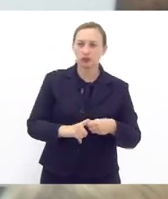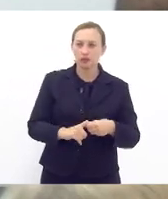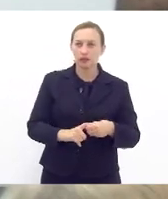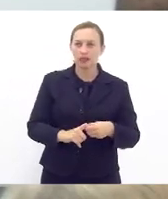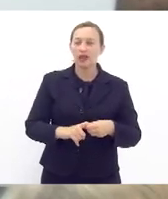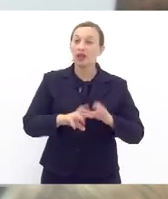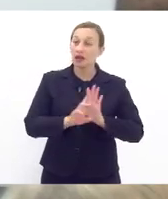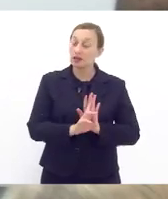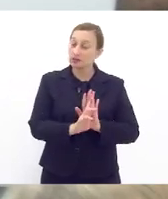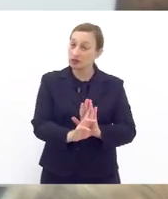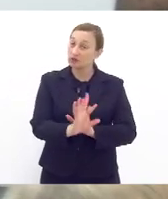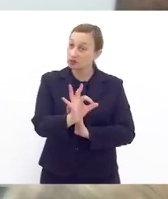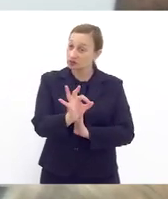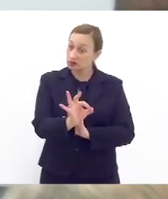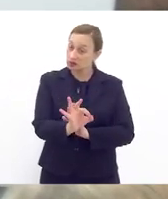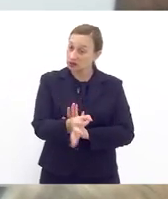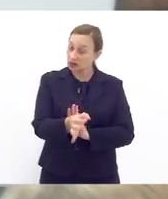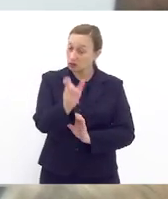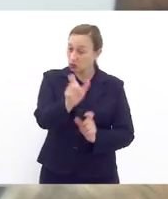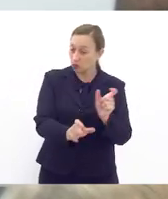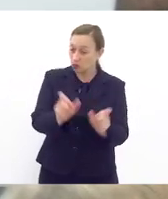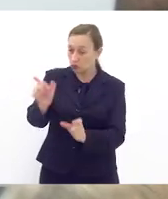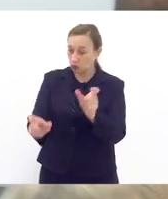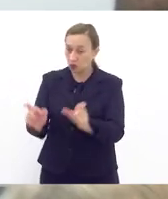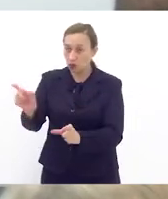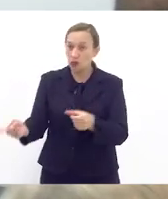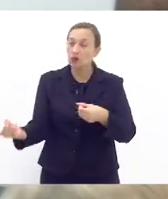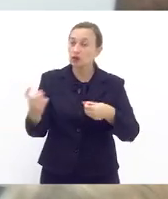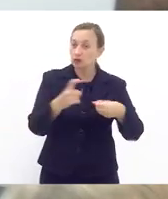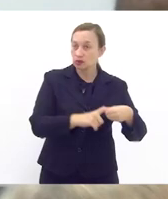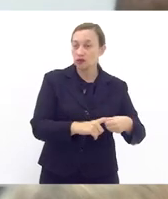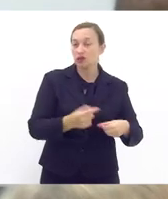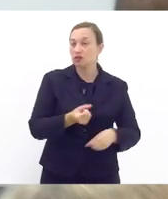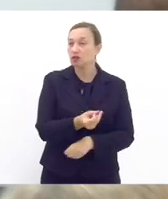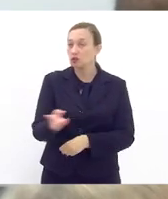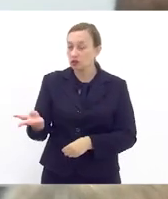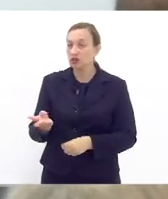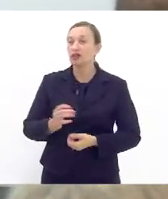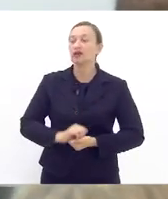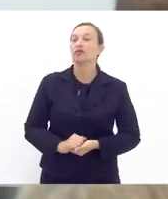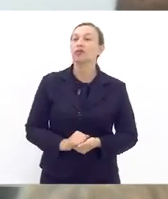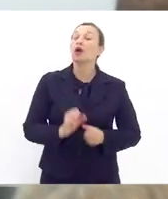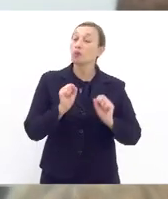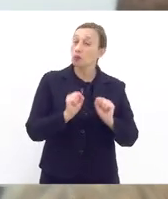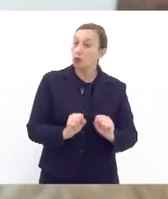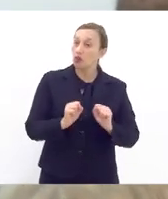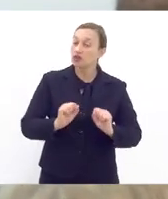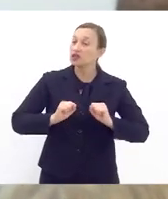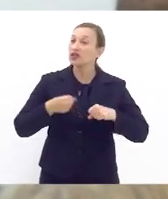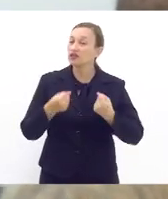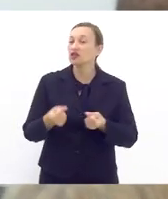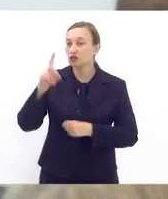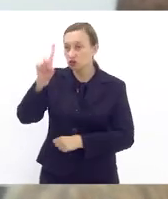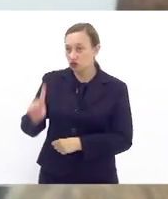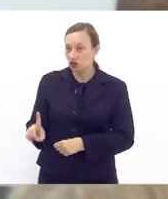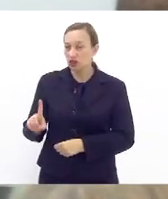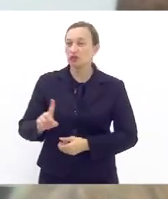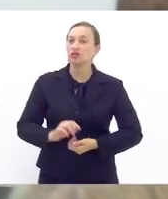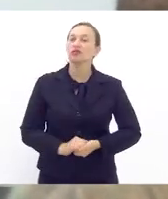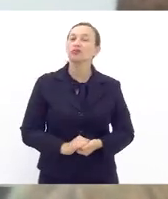representatividade efetiva né e quatro quantitativa né para que a gente possa é defender os direitos dos